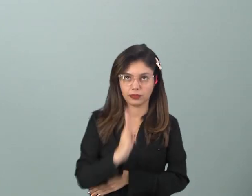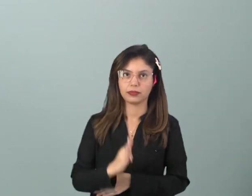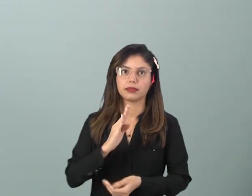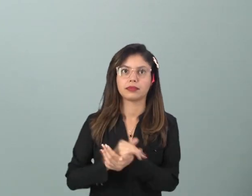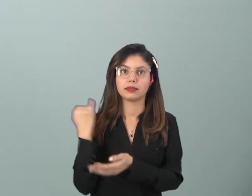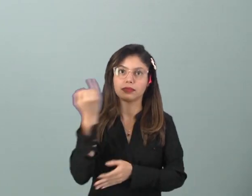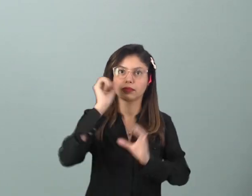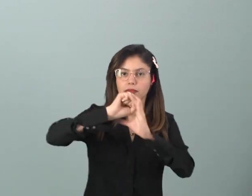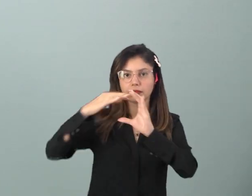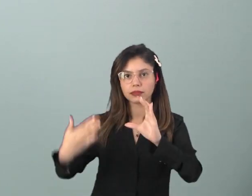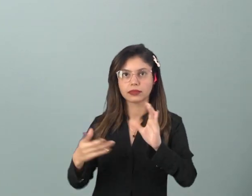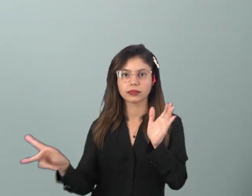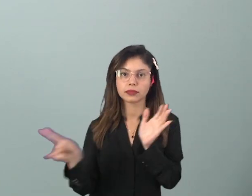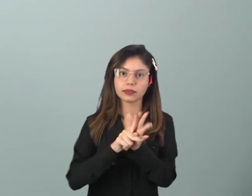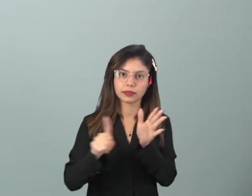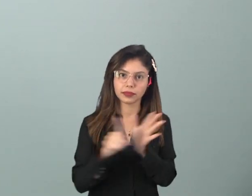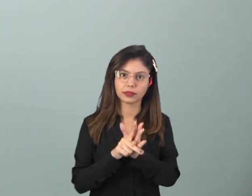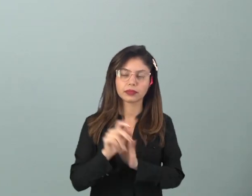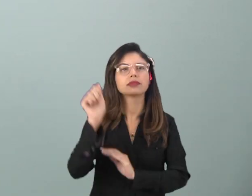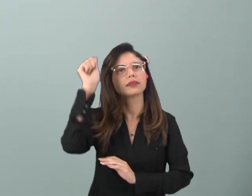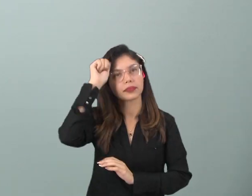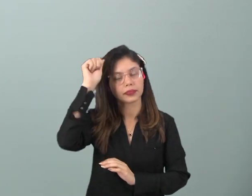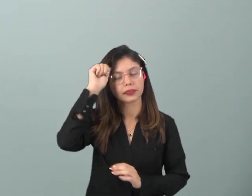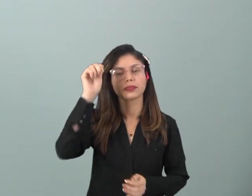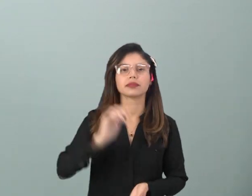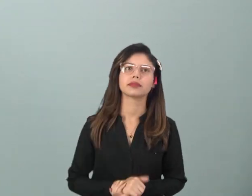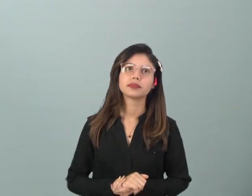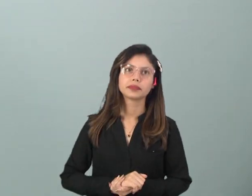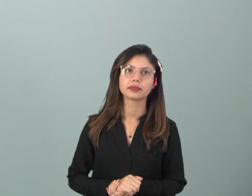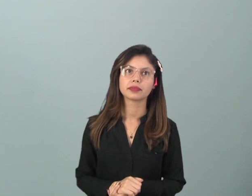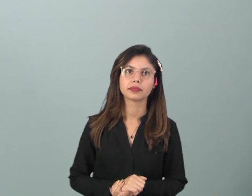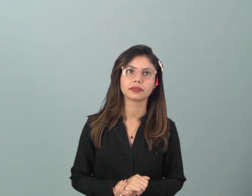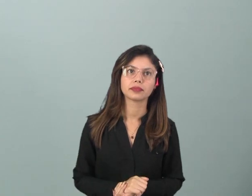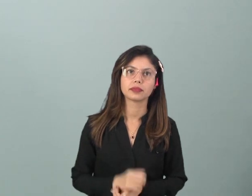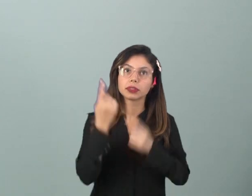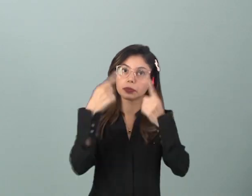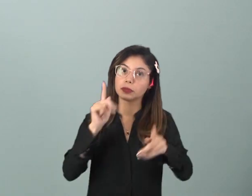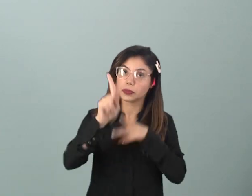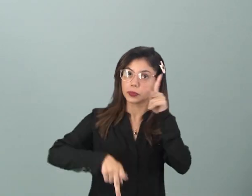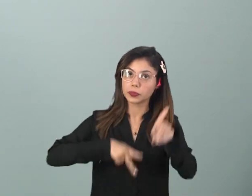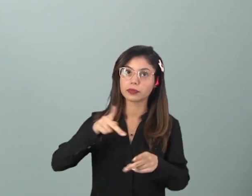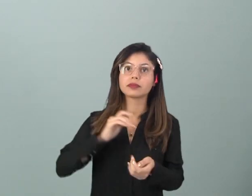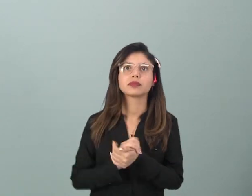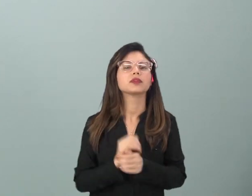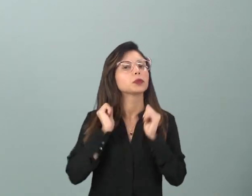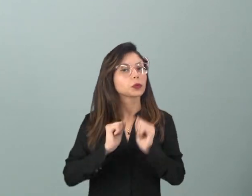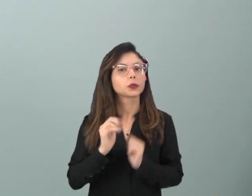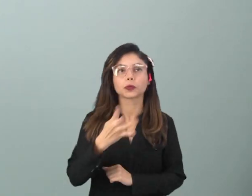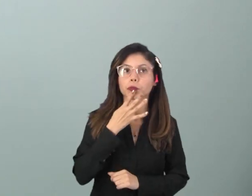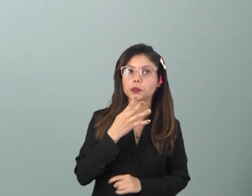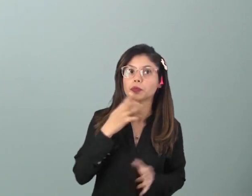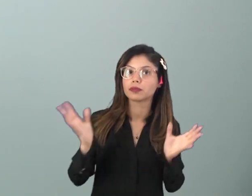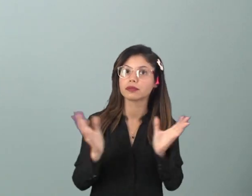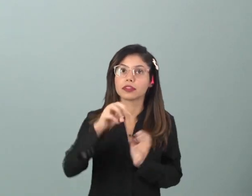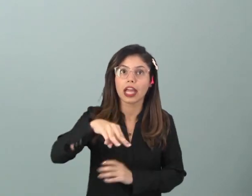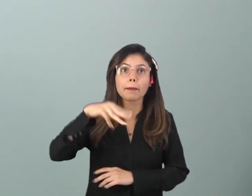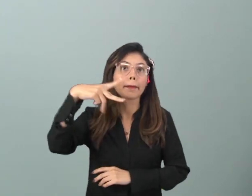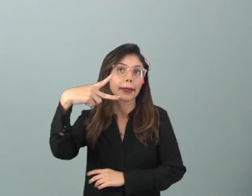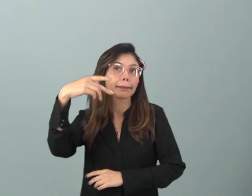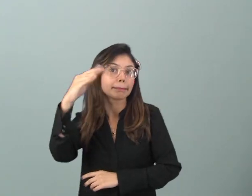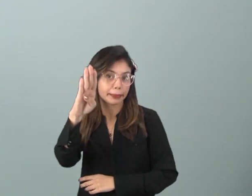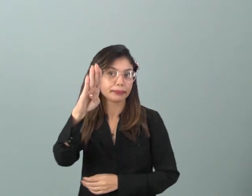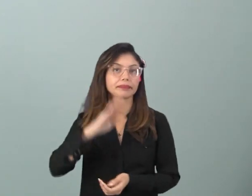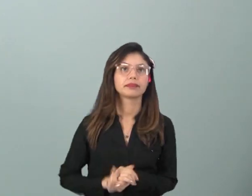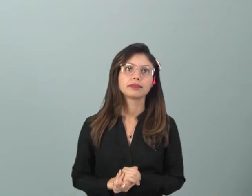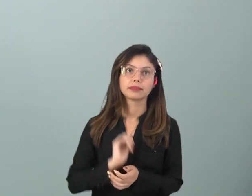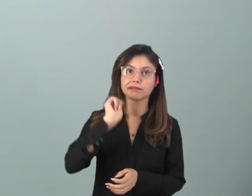brasileira, principais características e compositores. Música popular brasileira também é conhecida como MPB, só que